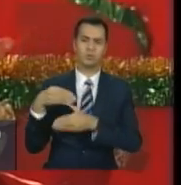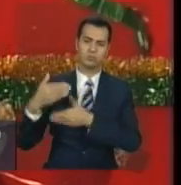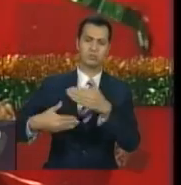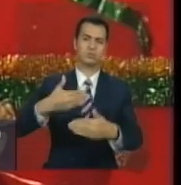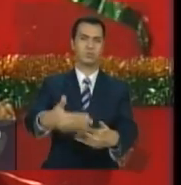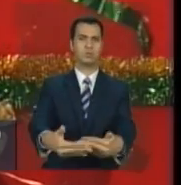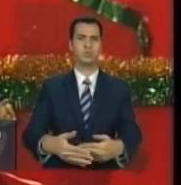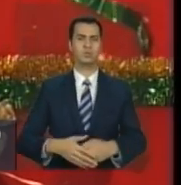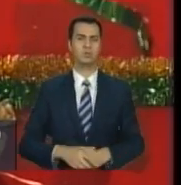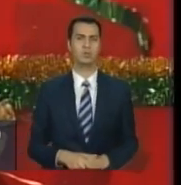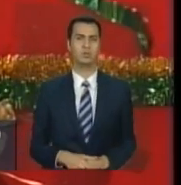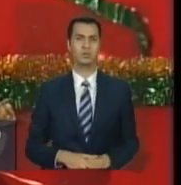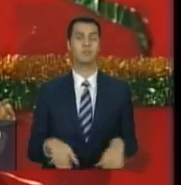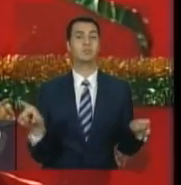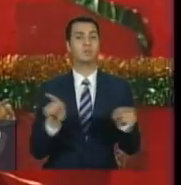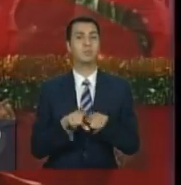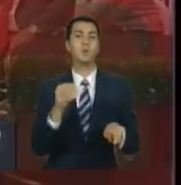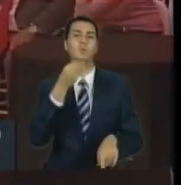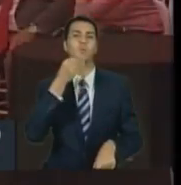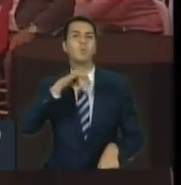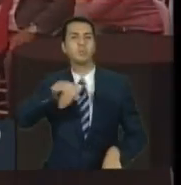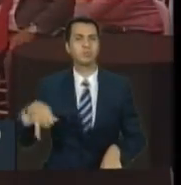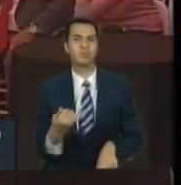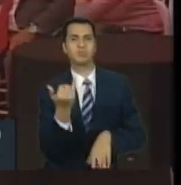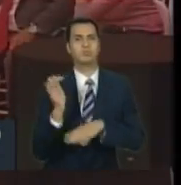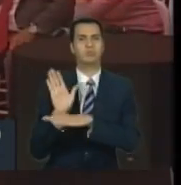e de oportunidade.